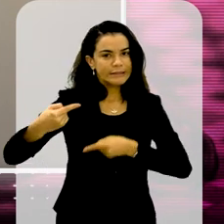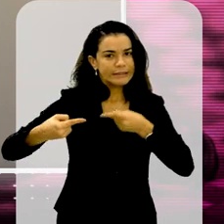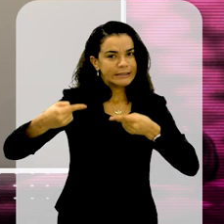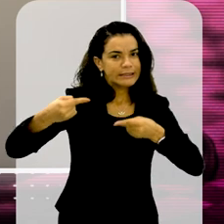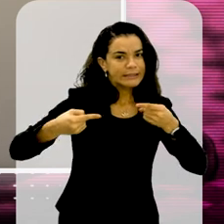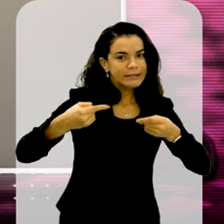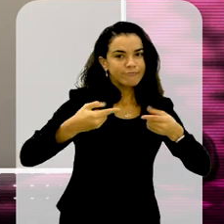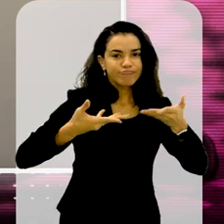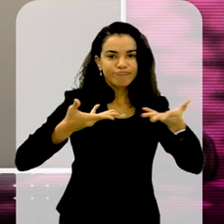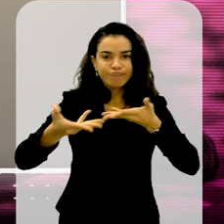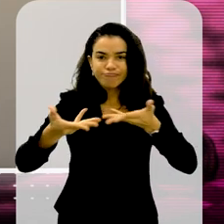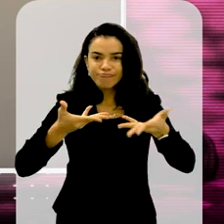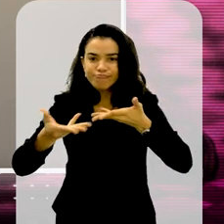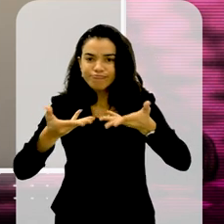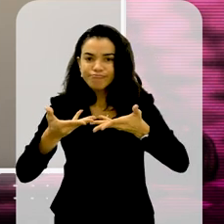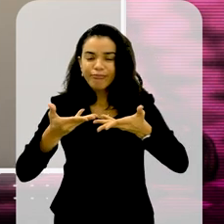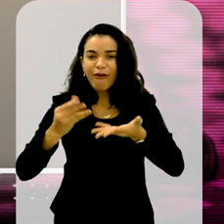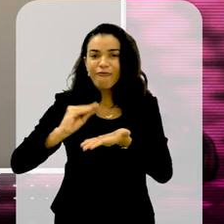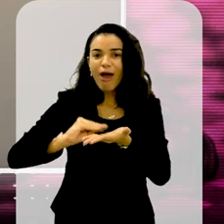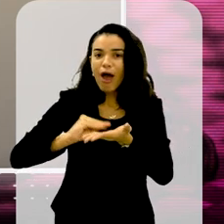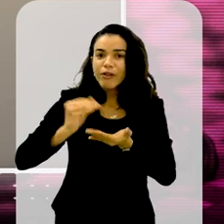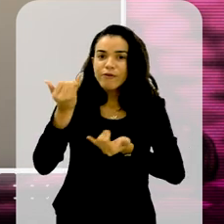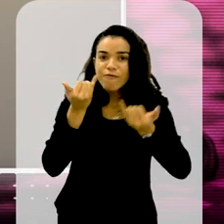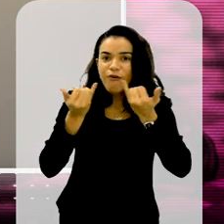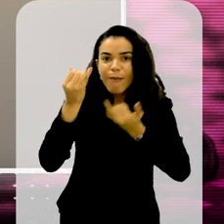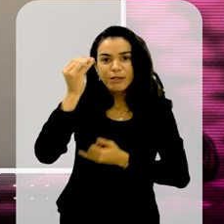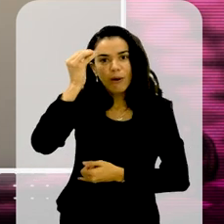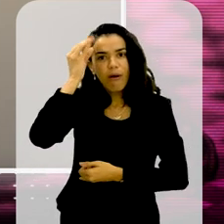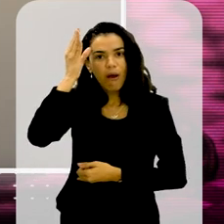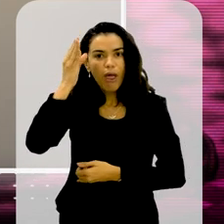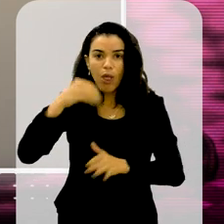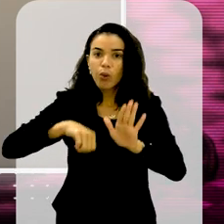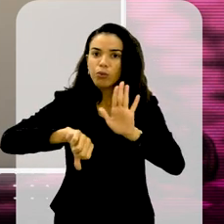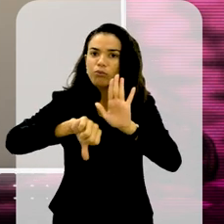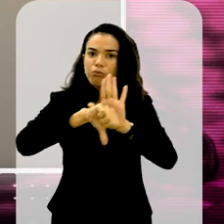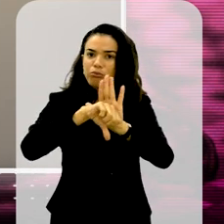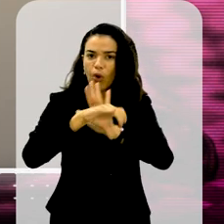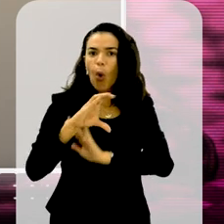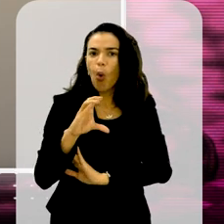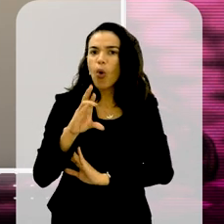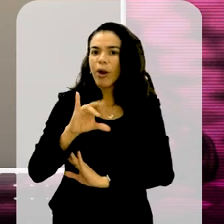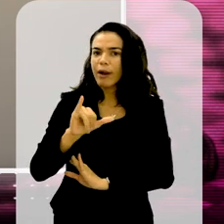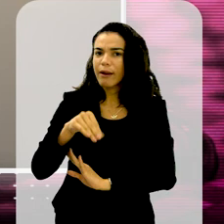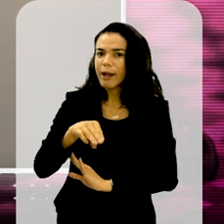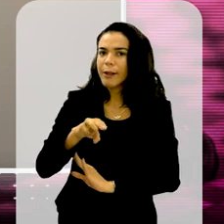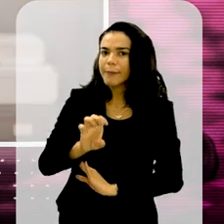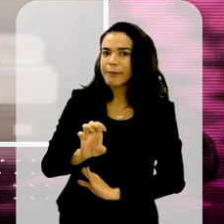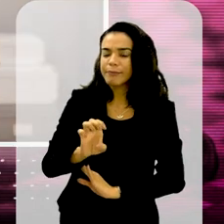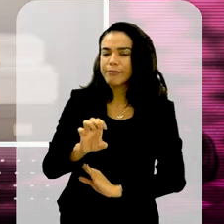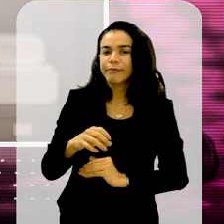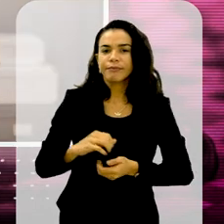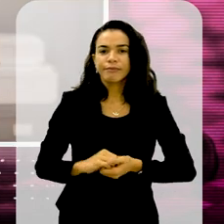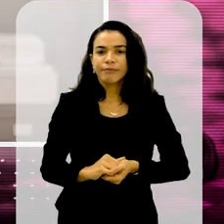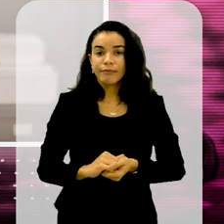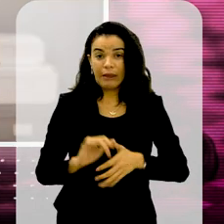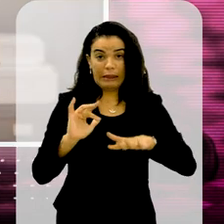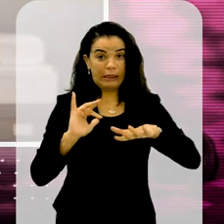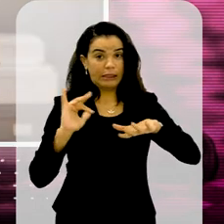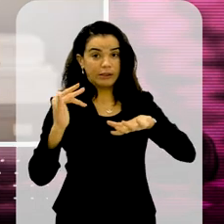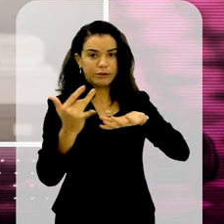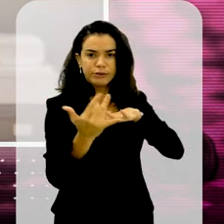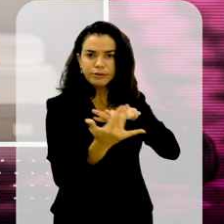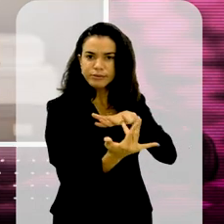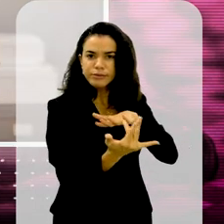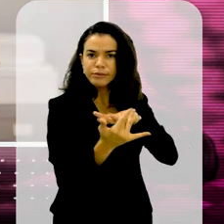discutido, principalmente pelo desconhecimento. Trata-se de um crime. E como eu bem falei agora no começo, as redes sociais,